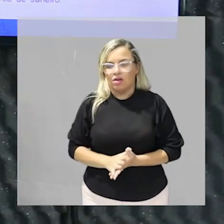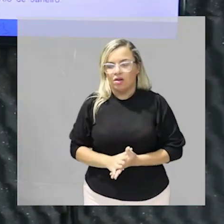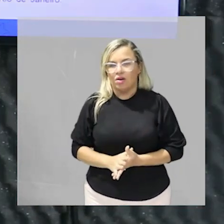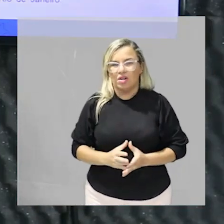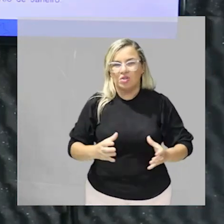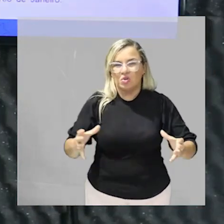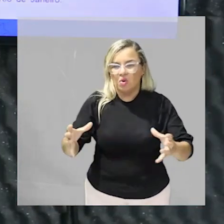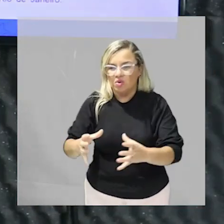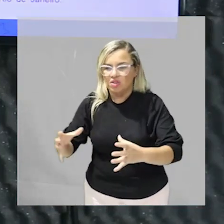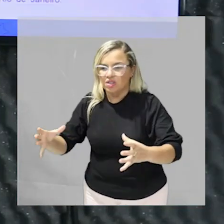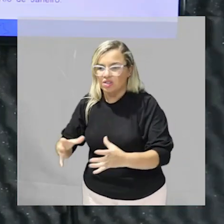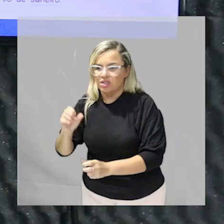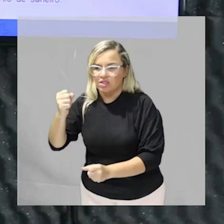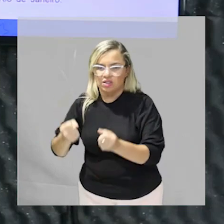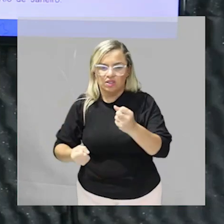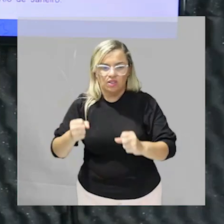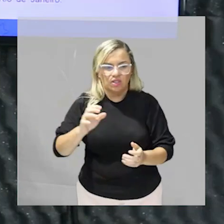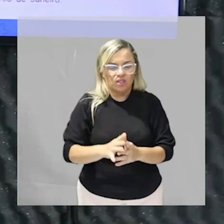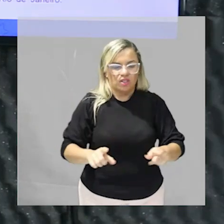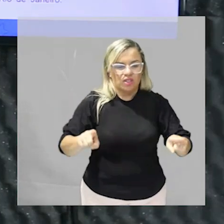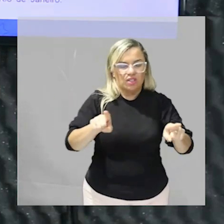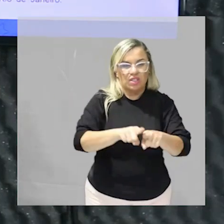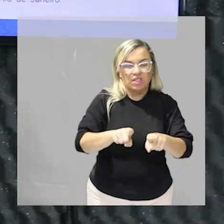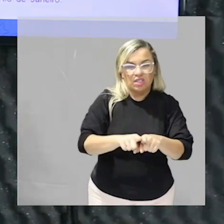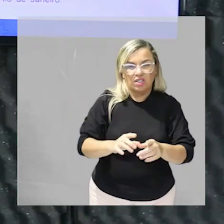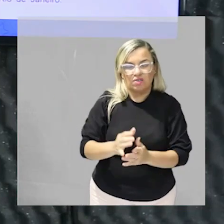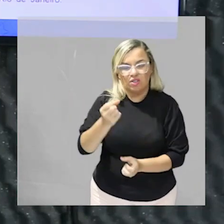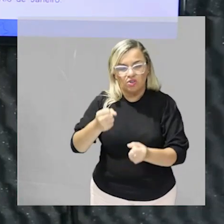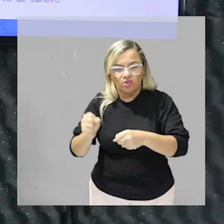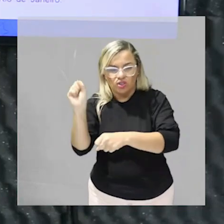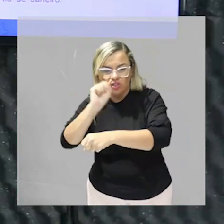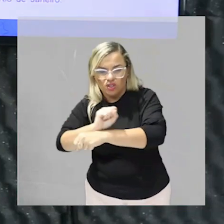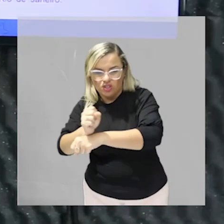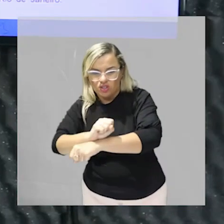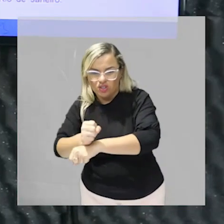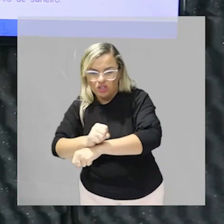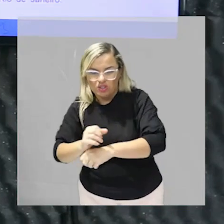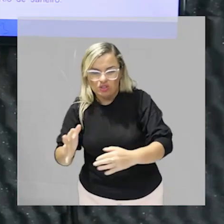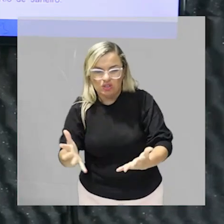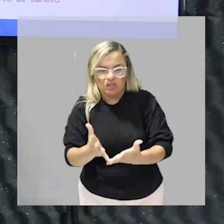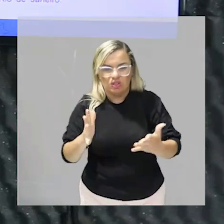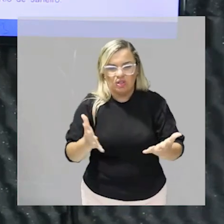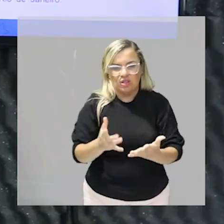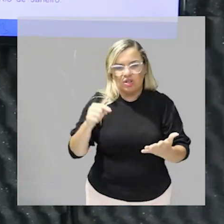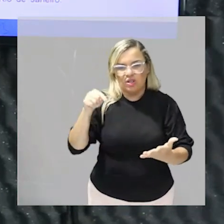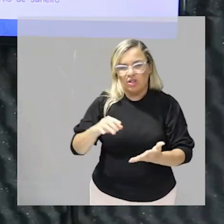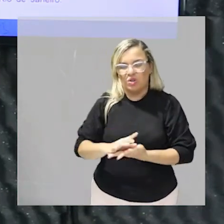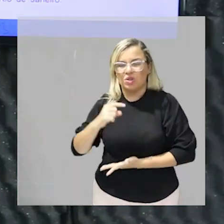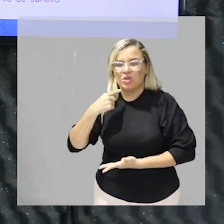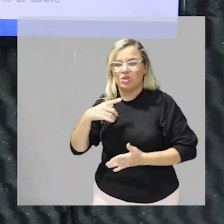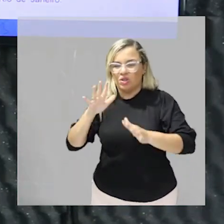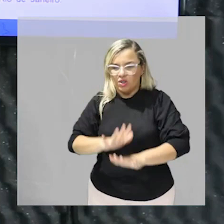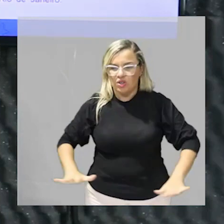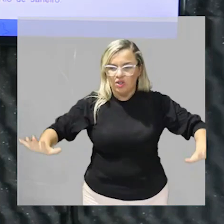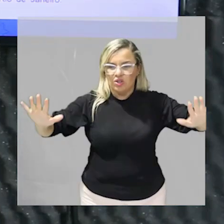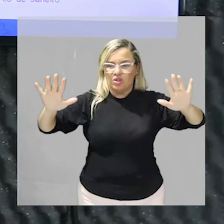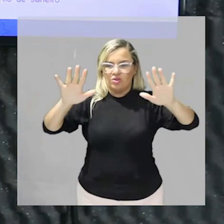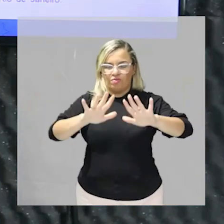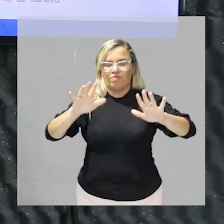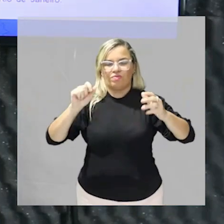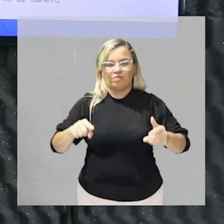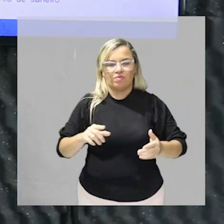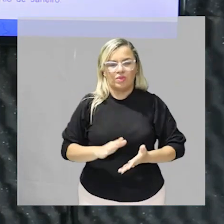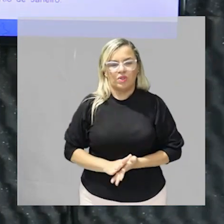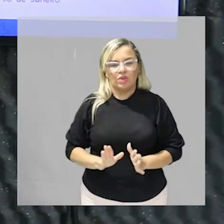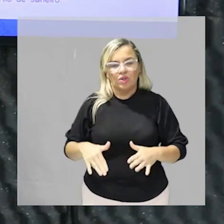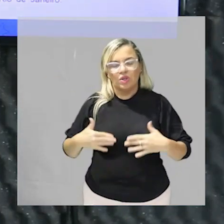e automóveis intensifica o lançamento de poluentes e material particulado na atmosfera, o